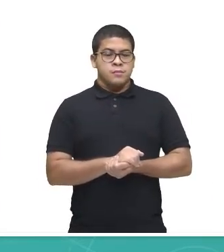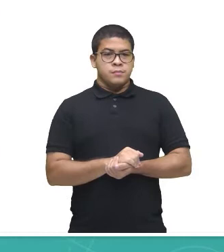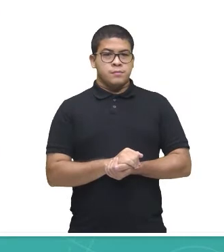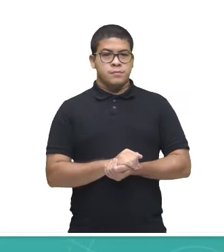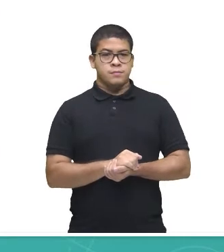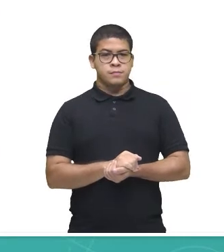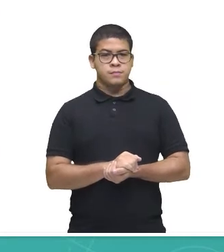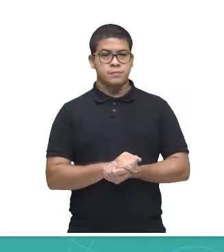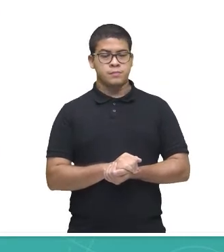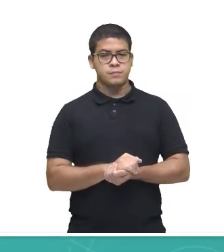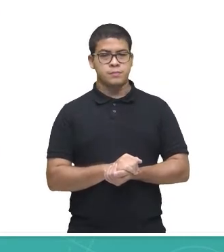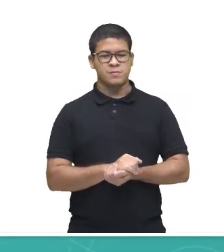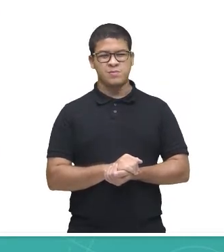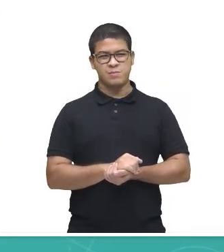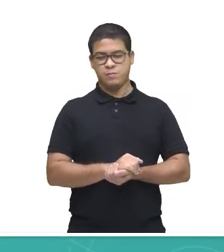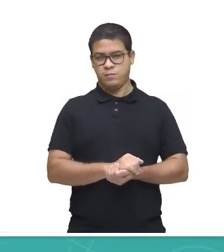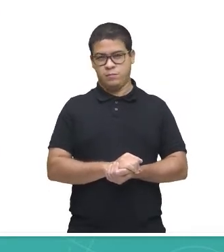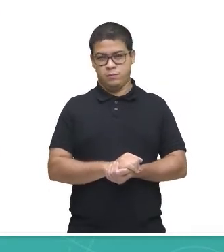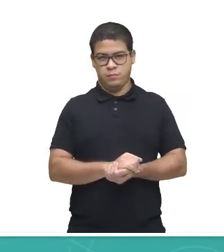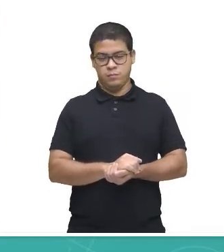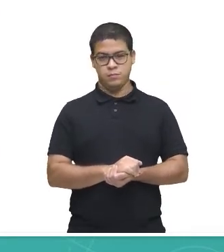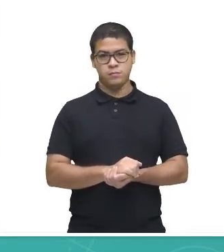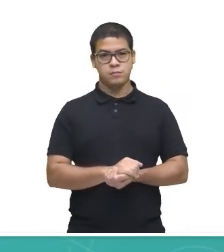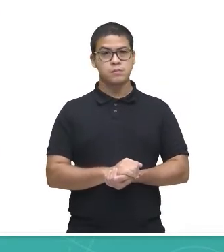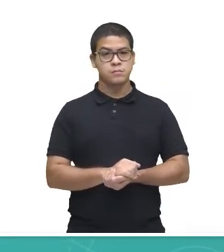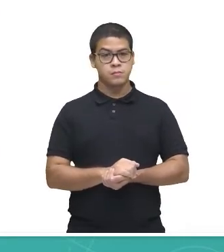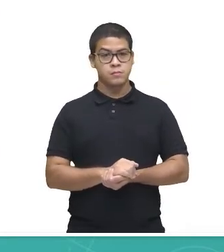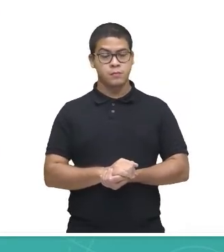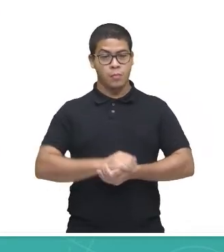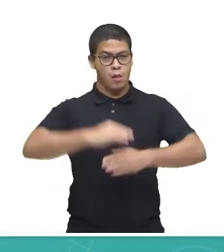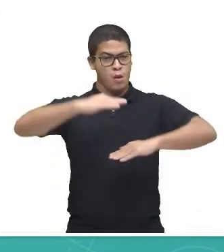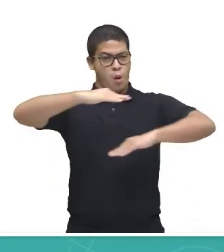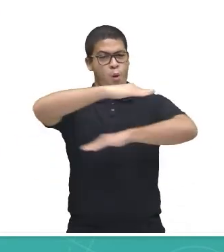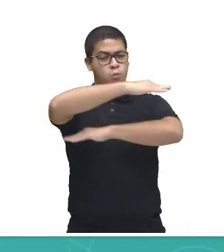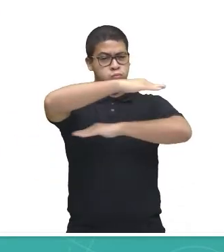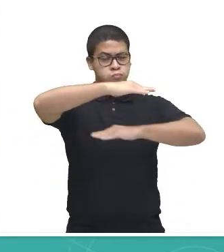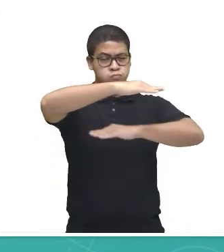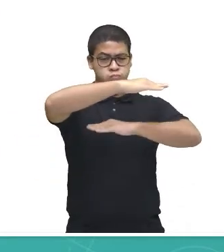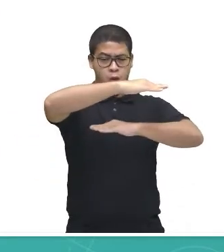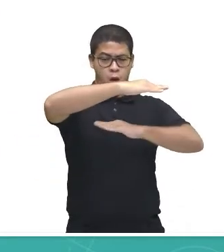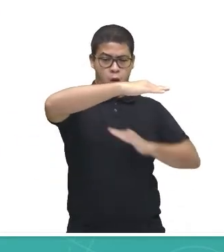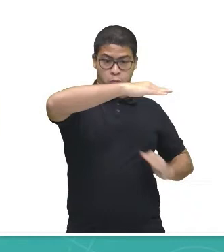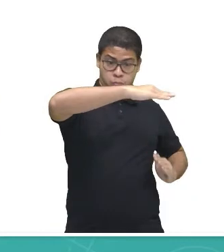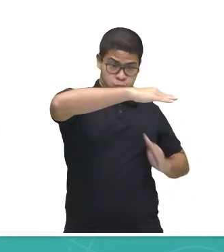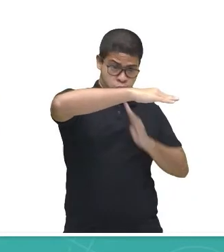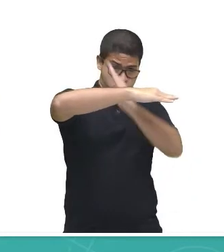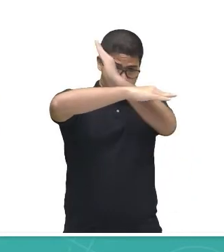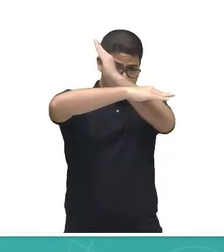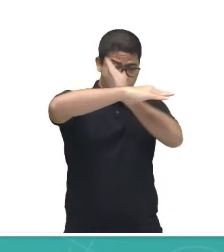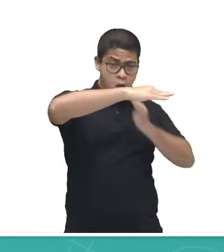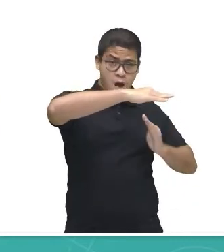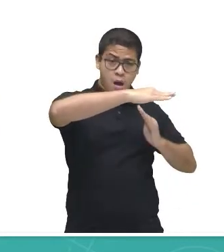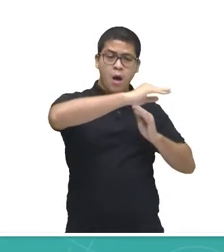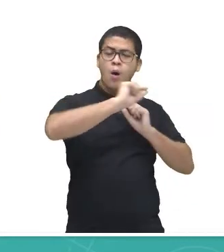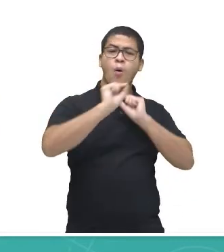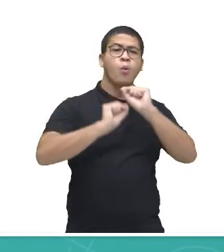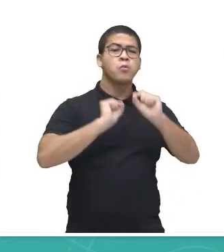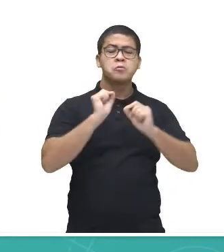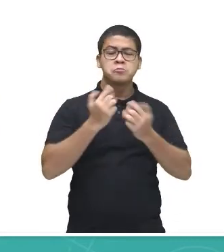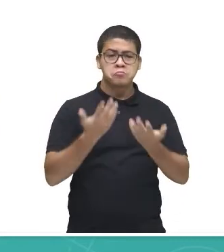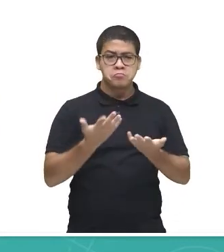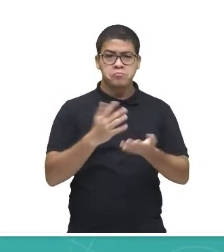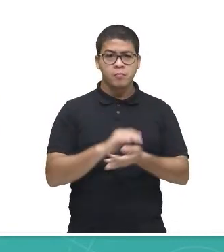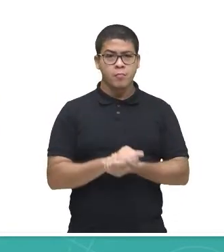lá. Então eu tenho de novo duas retas paralelas, uma reta transversal. Aqui